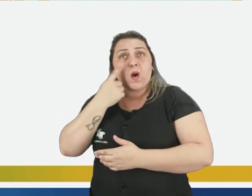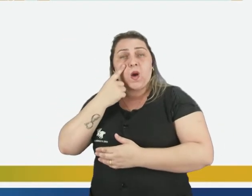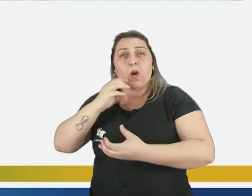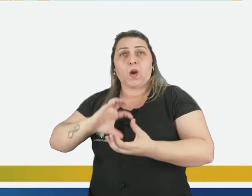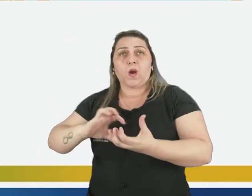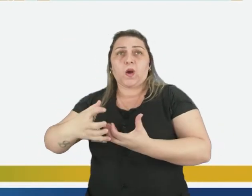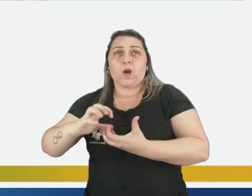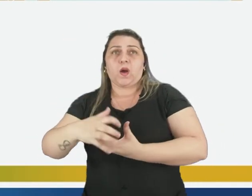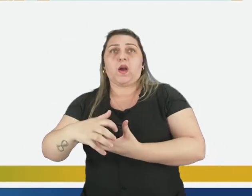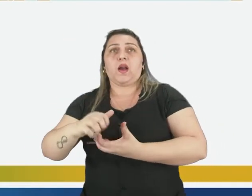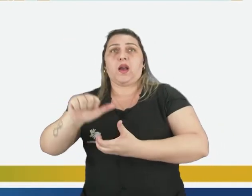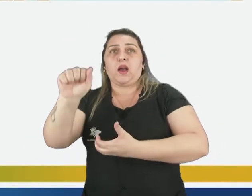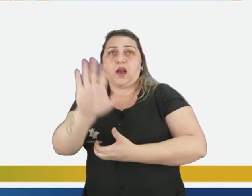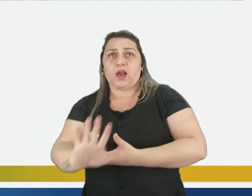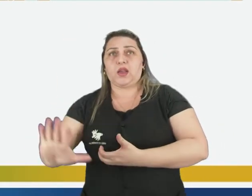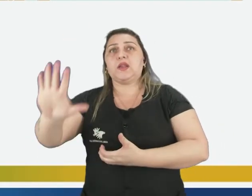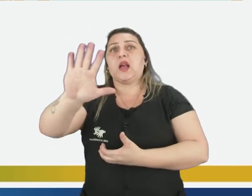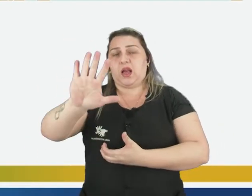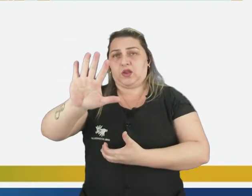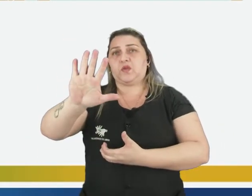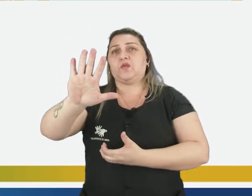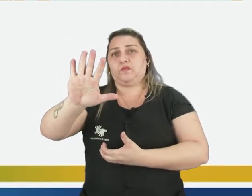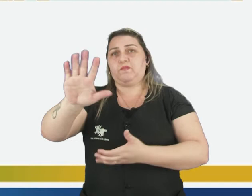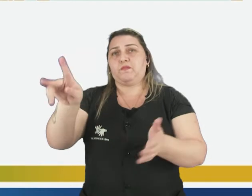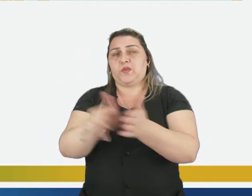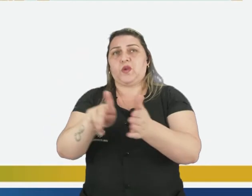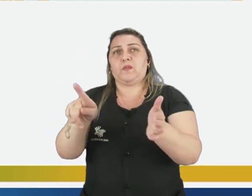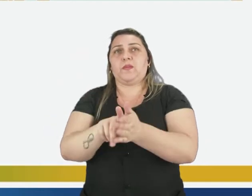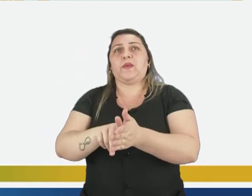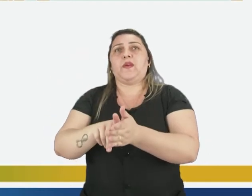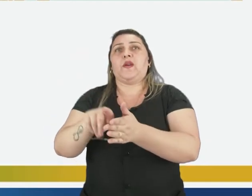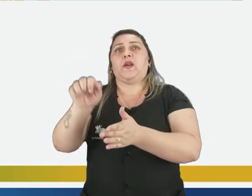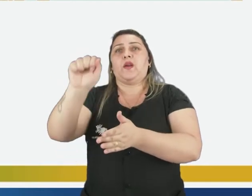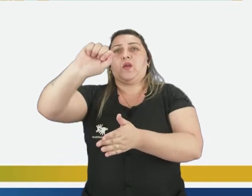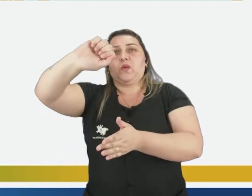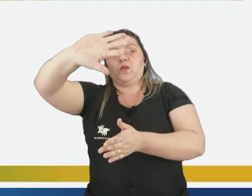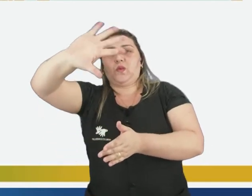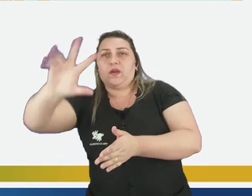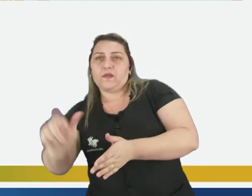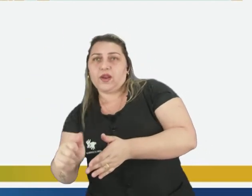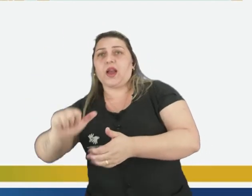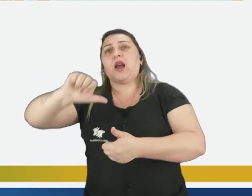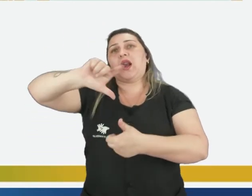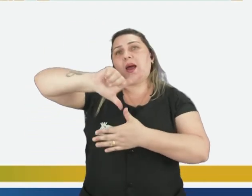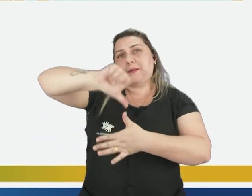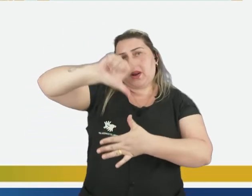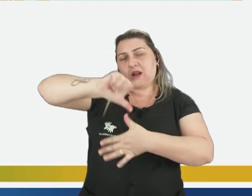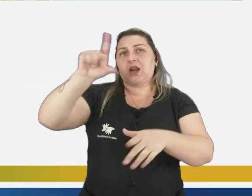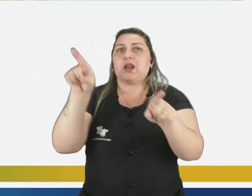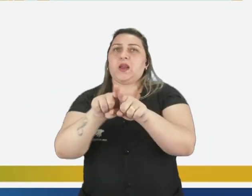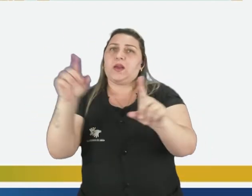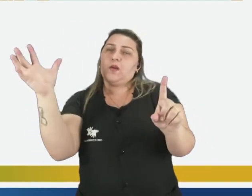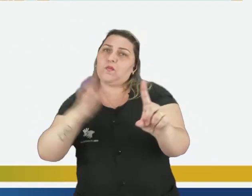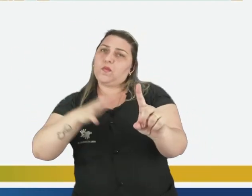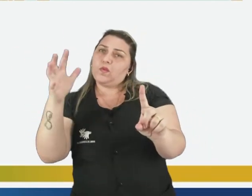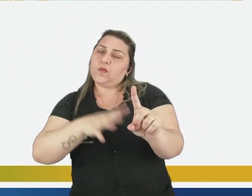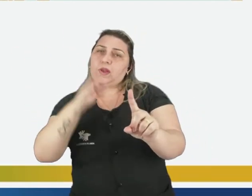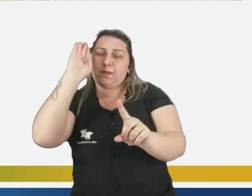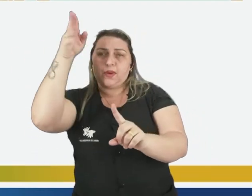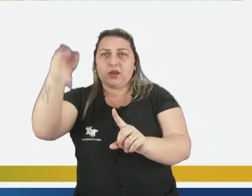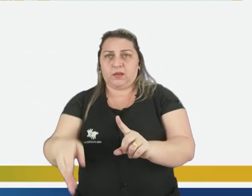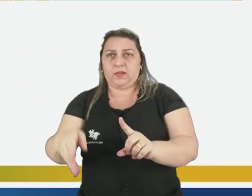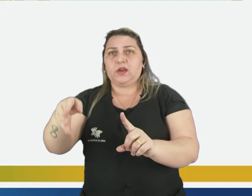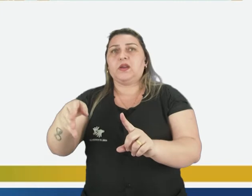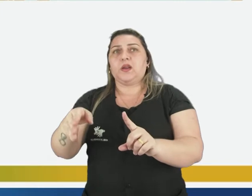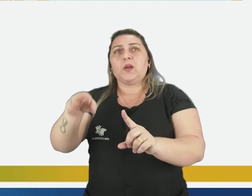nos continentes asiático, exatamente no território dela, no africano e na América Latina. E aí essa influência se dá principalmente aí